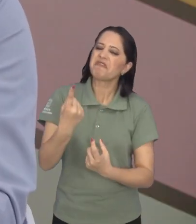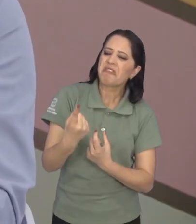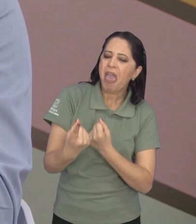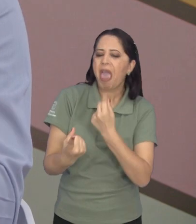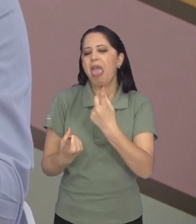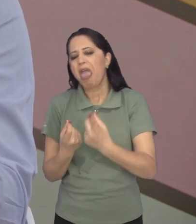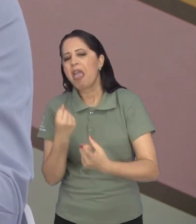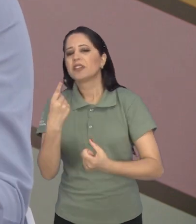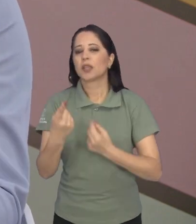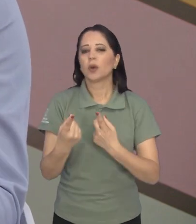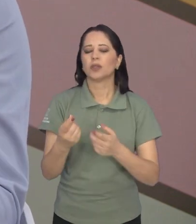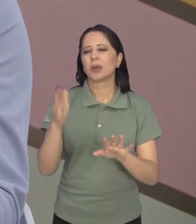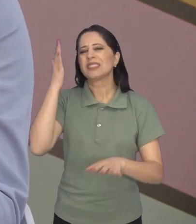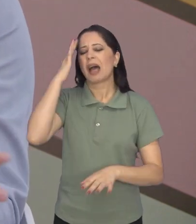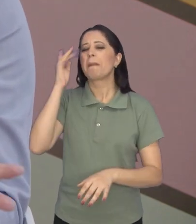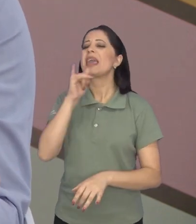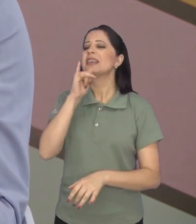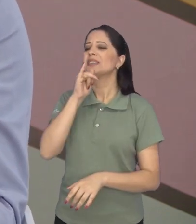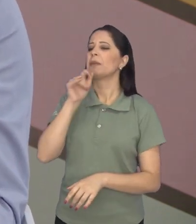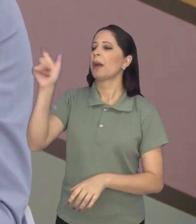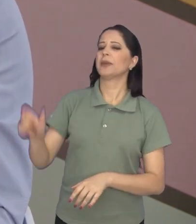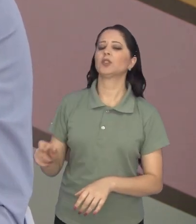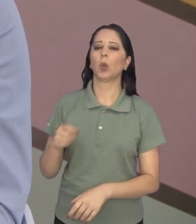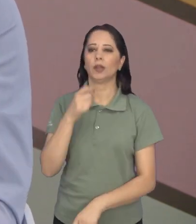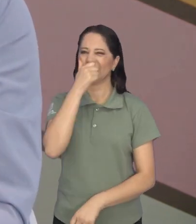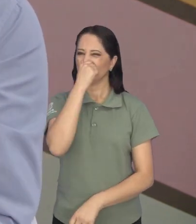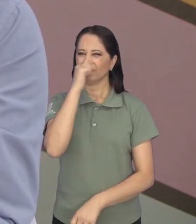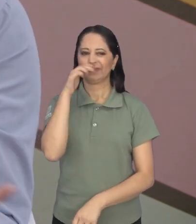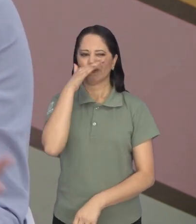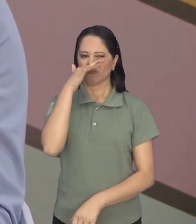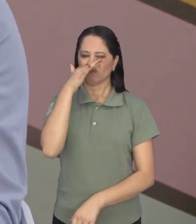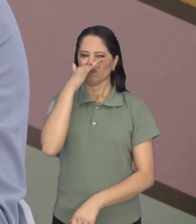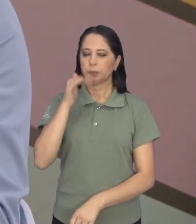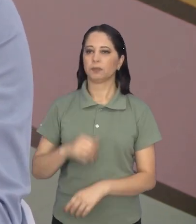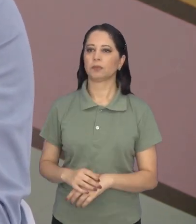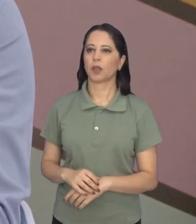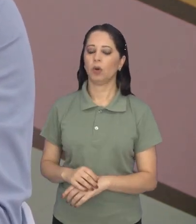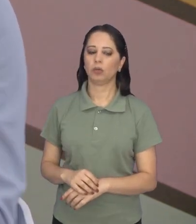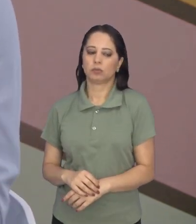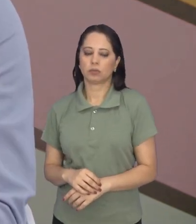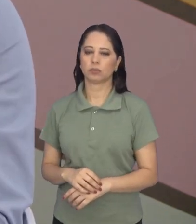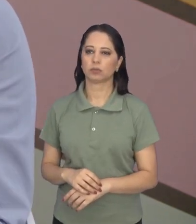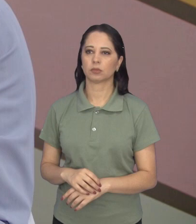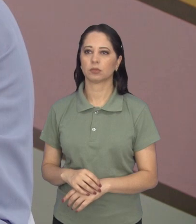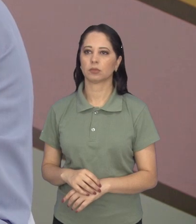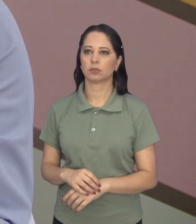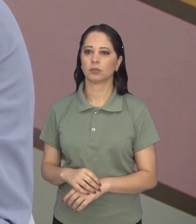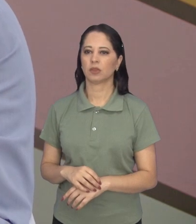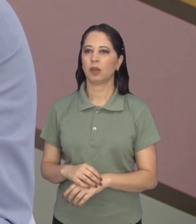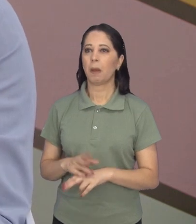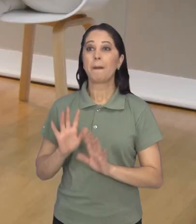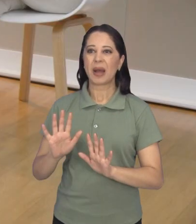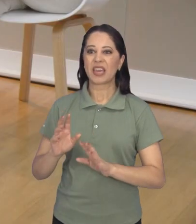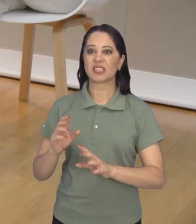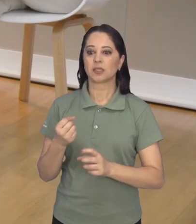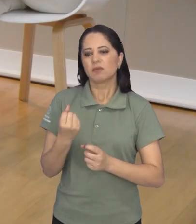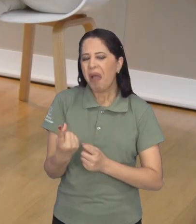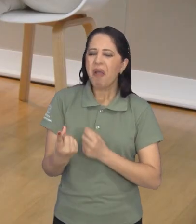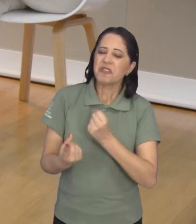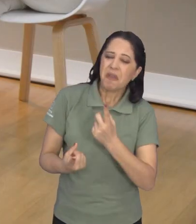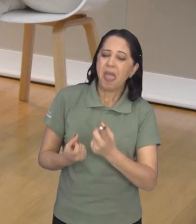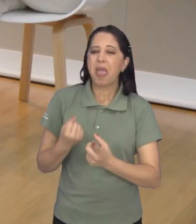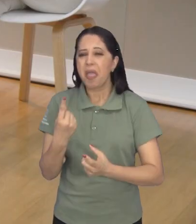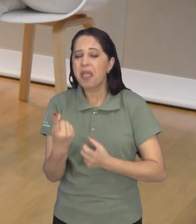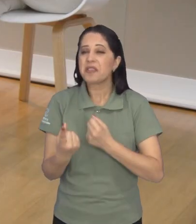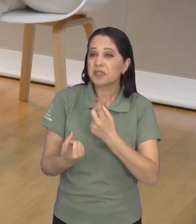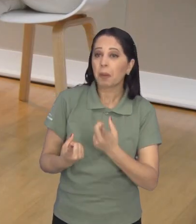episódico, acontece em poucos momentos. Alguém já deve ter visto, por exemplo, alguém que, sei lá, coça o nariz, por exemplo, ou tem um movimento uma certa de ombro frequência. com alguma